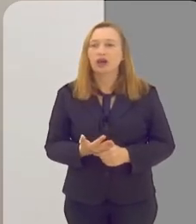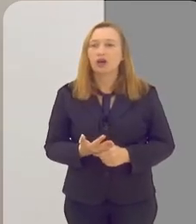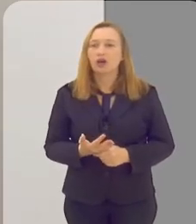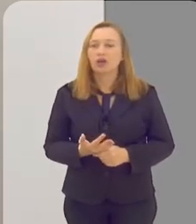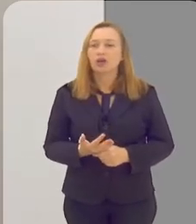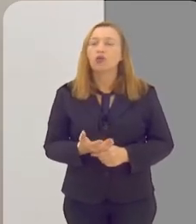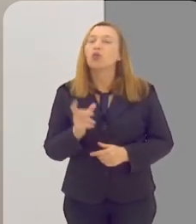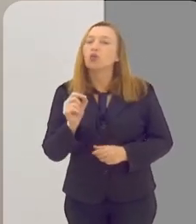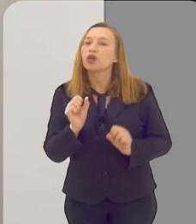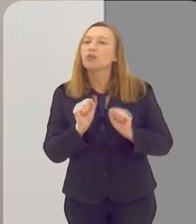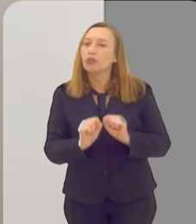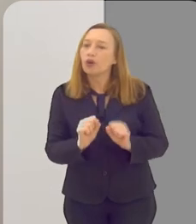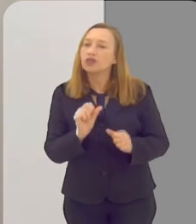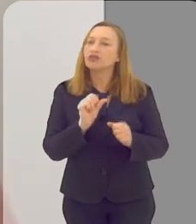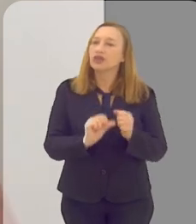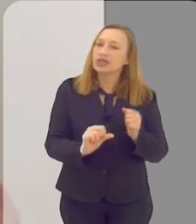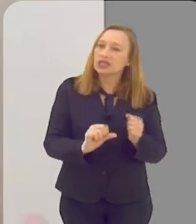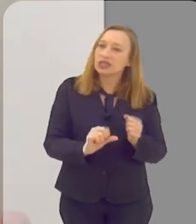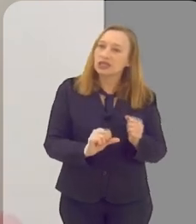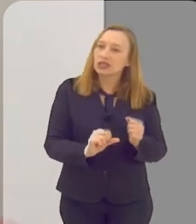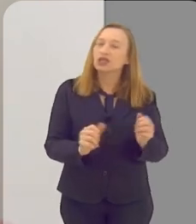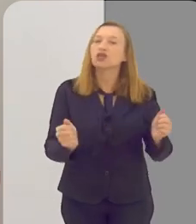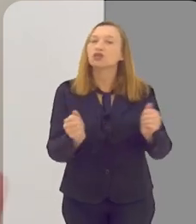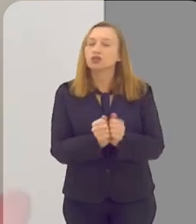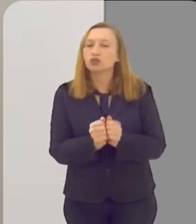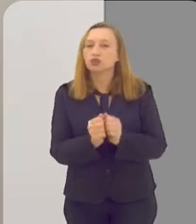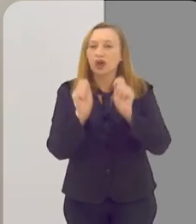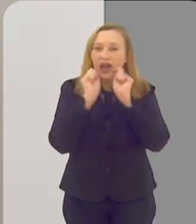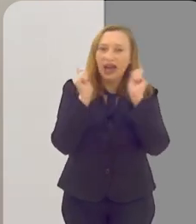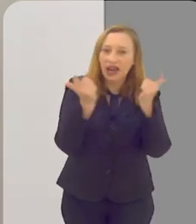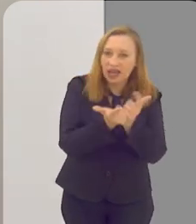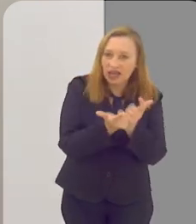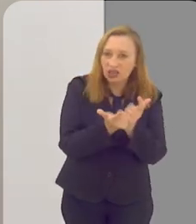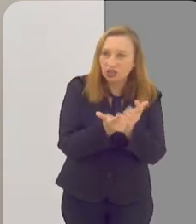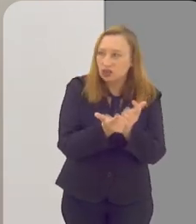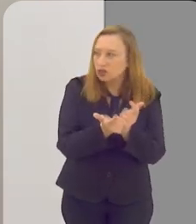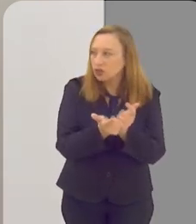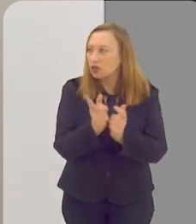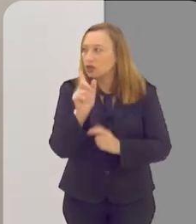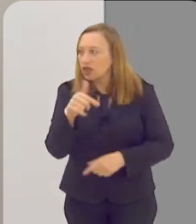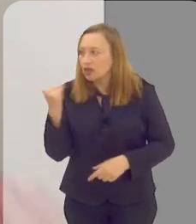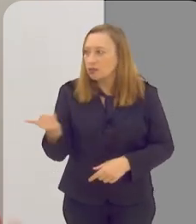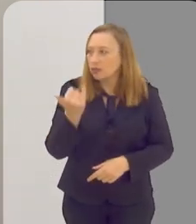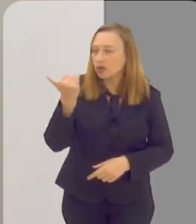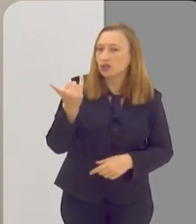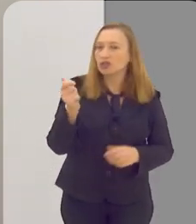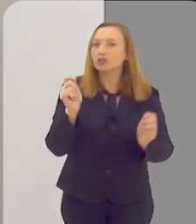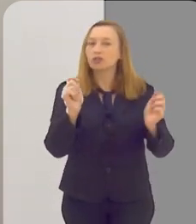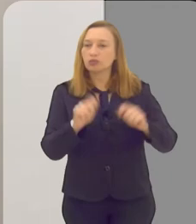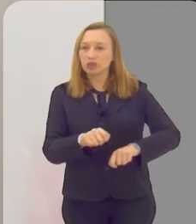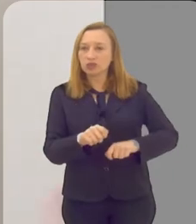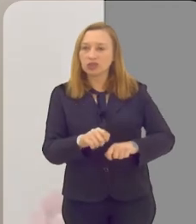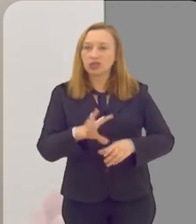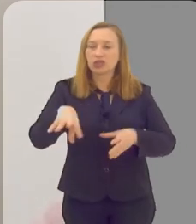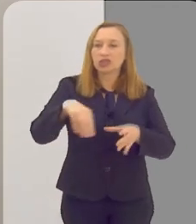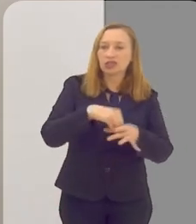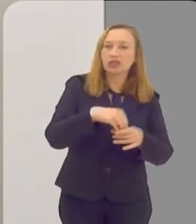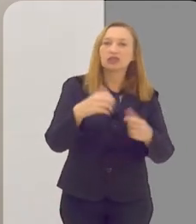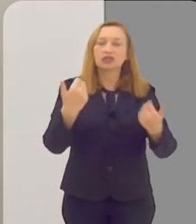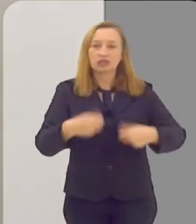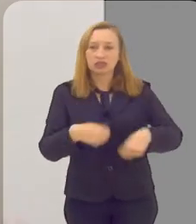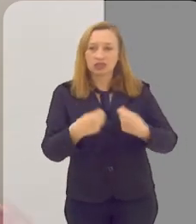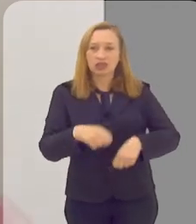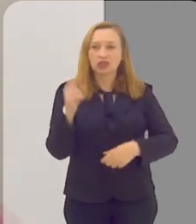entender o que pode ser feito junto à Alerj, né? O que é viável, o que é